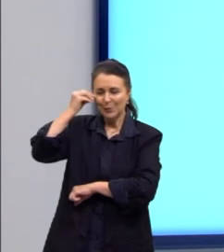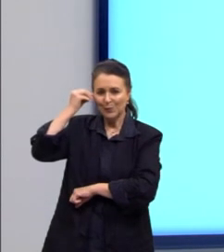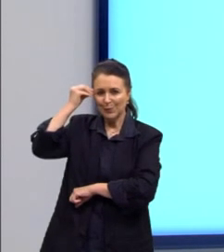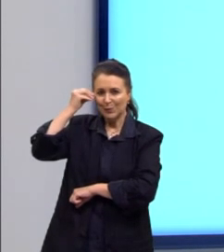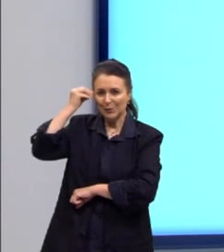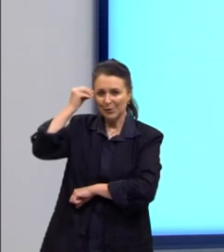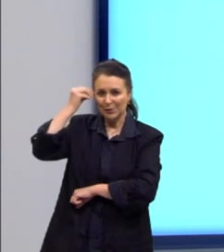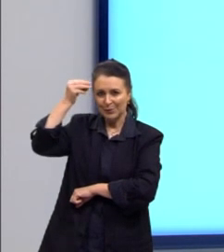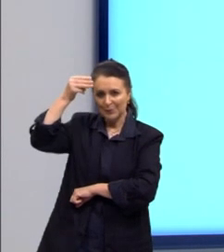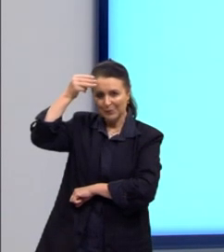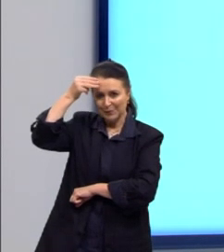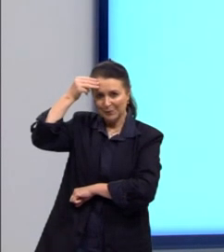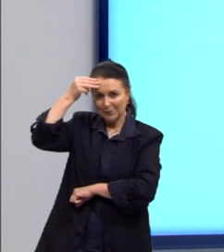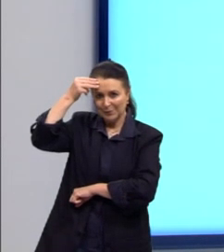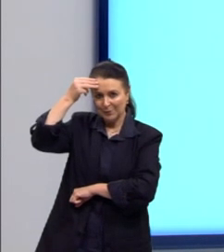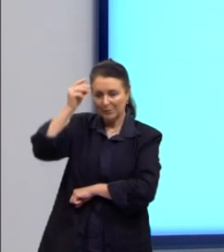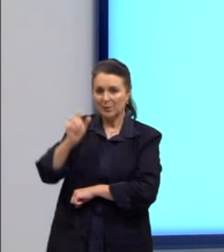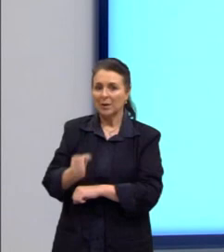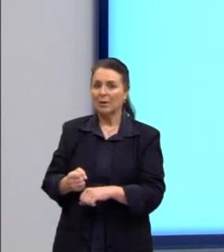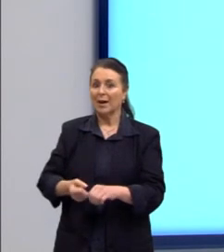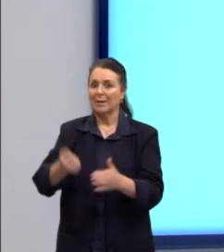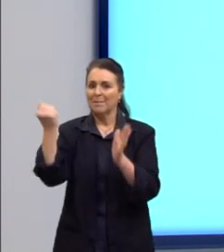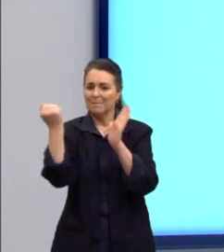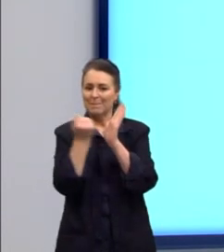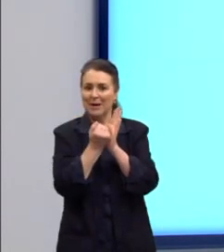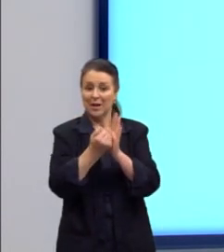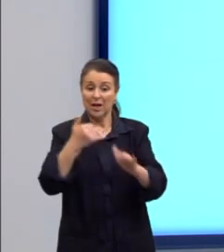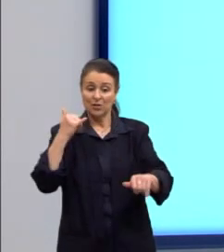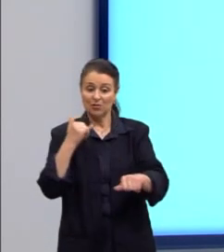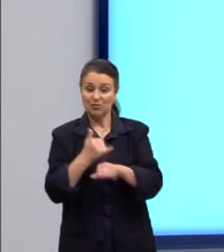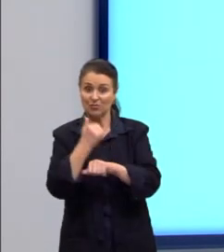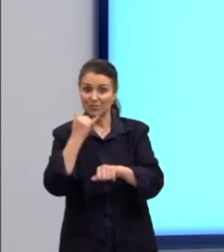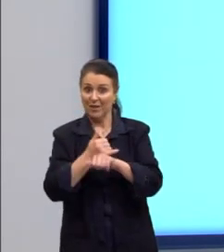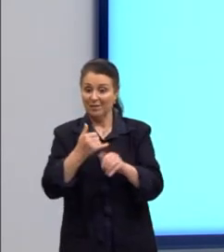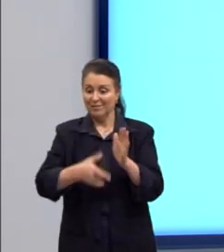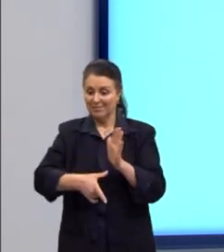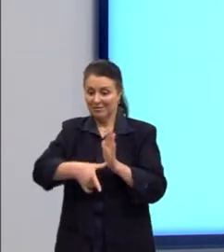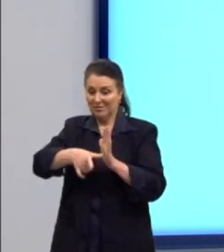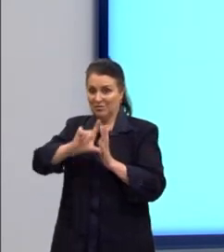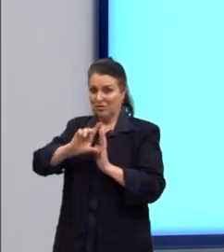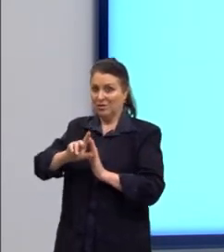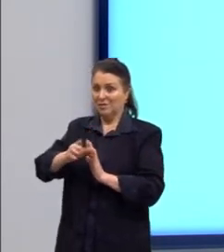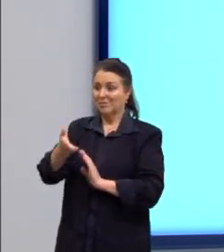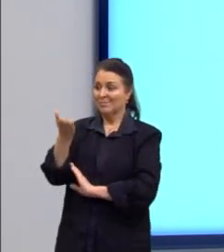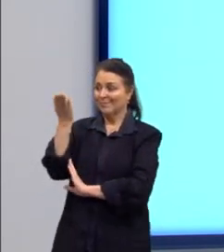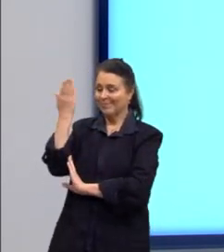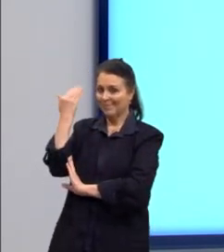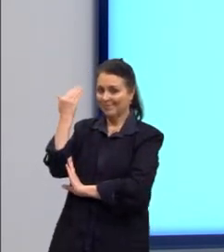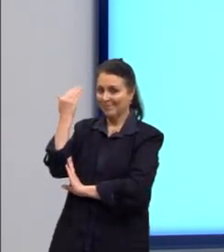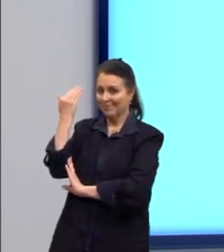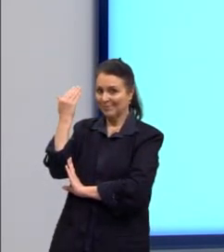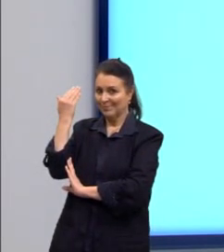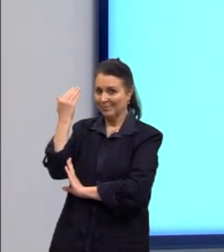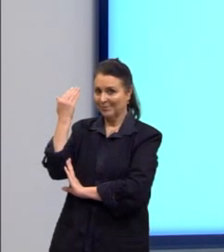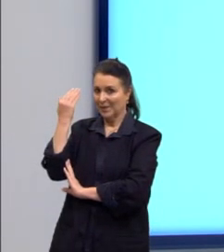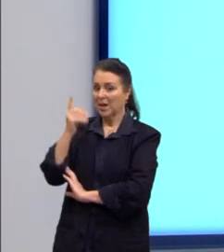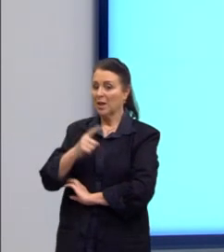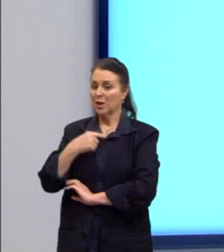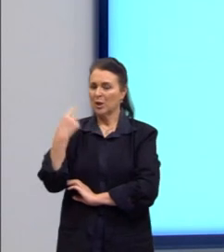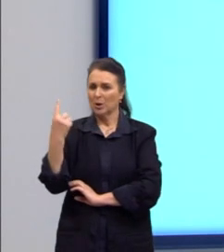no lugar da marca de Ferro destacado também no lugar da marca de Ferro relegamos